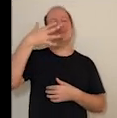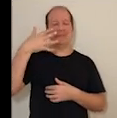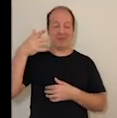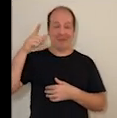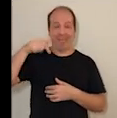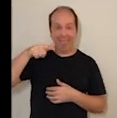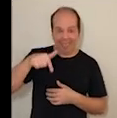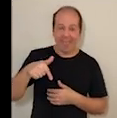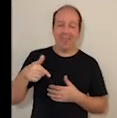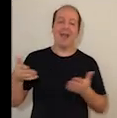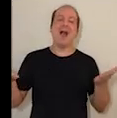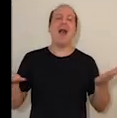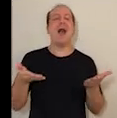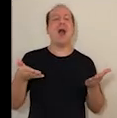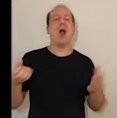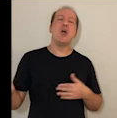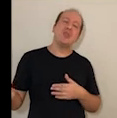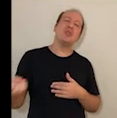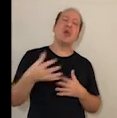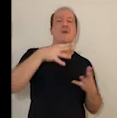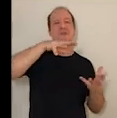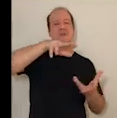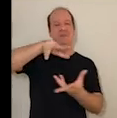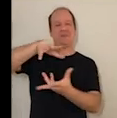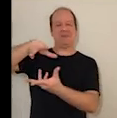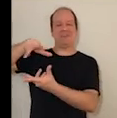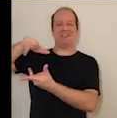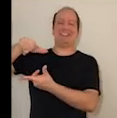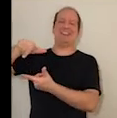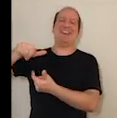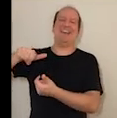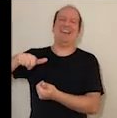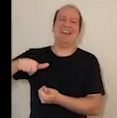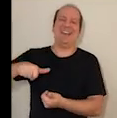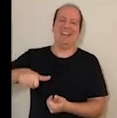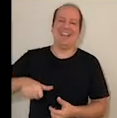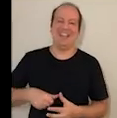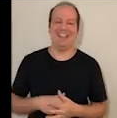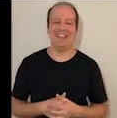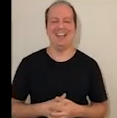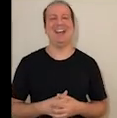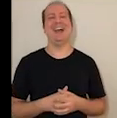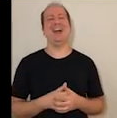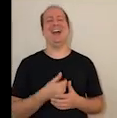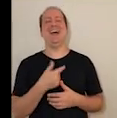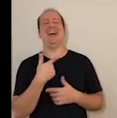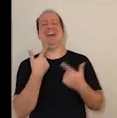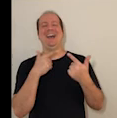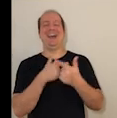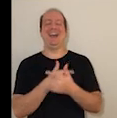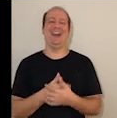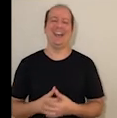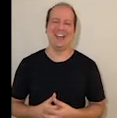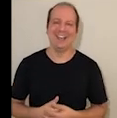nunca antes. Esse é o mundo novo. Não, esse é o novo mundo.